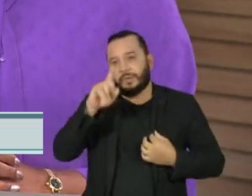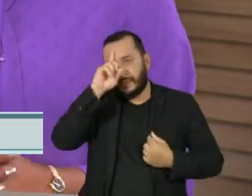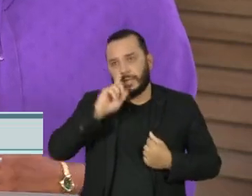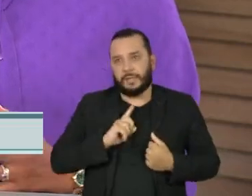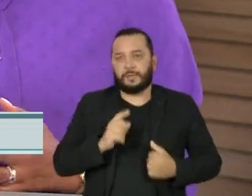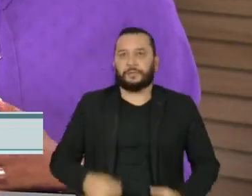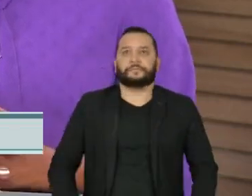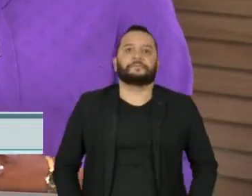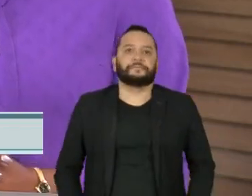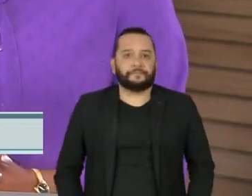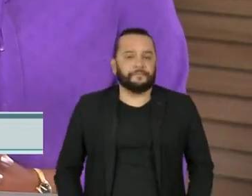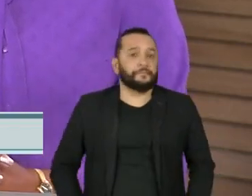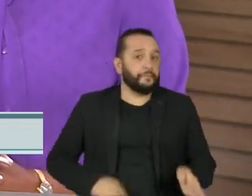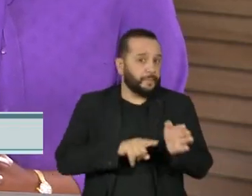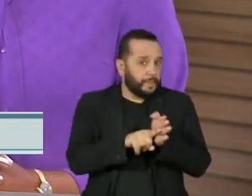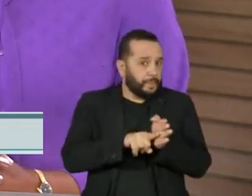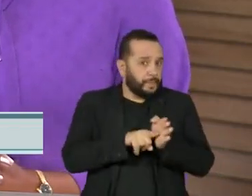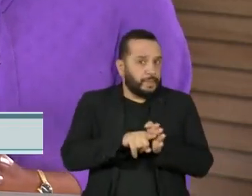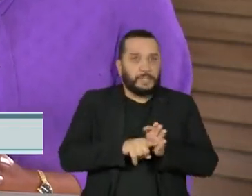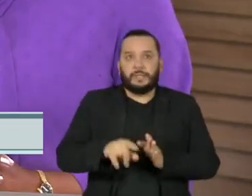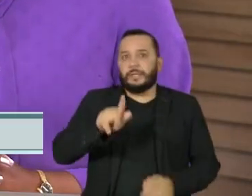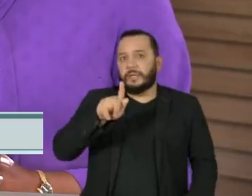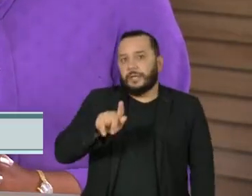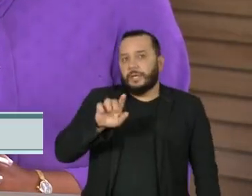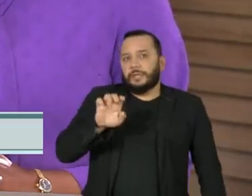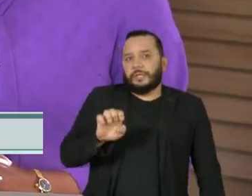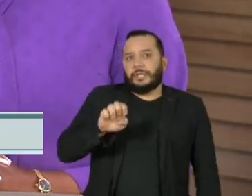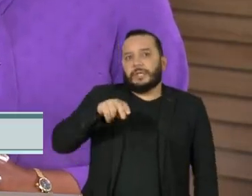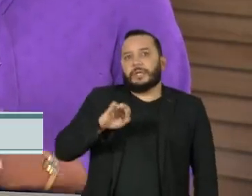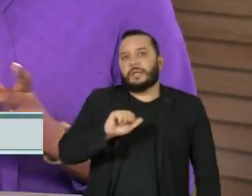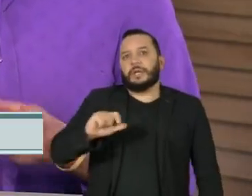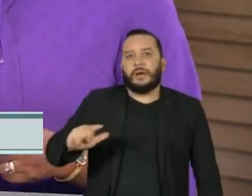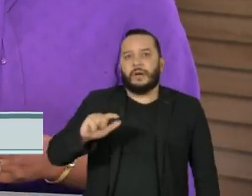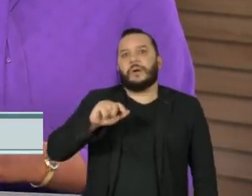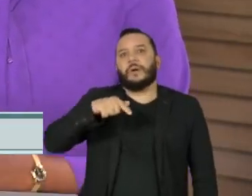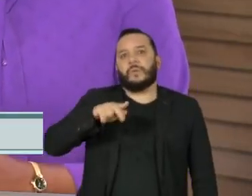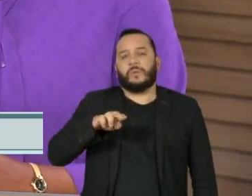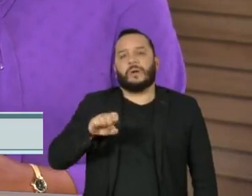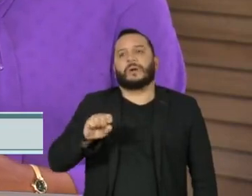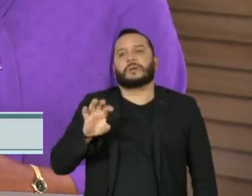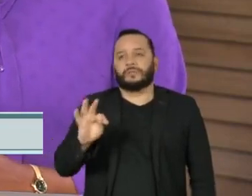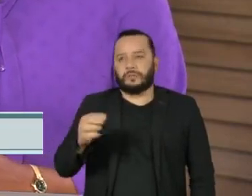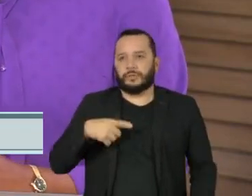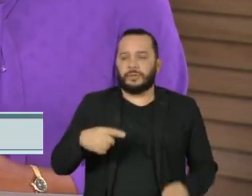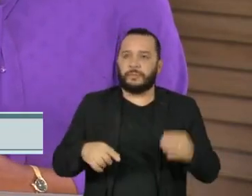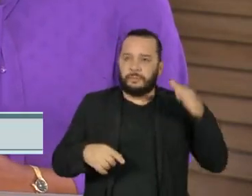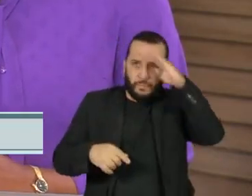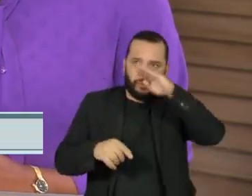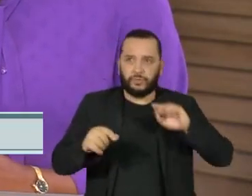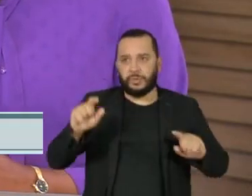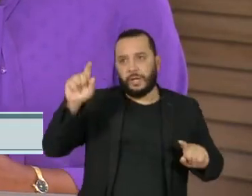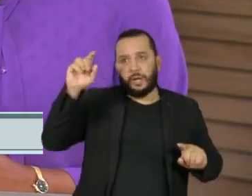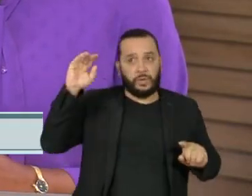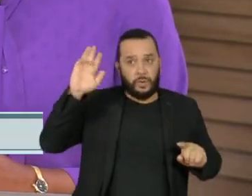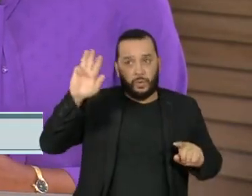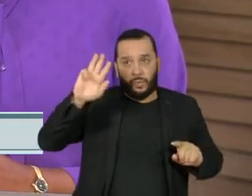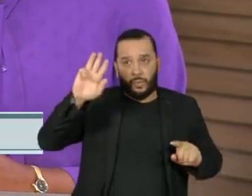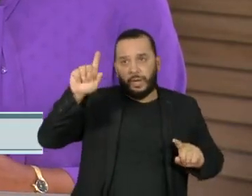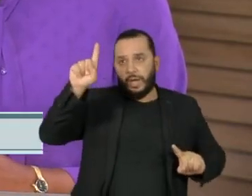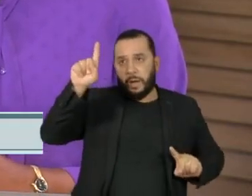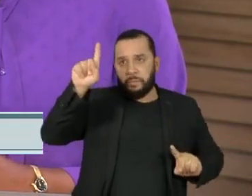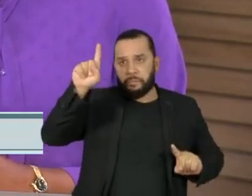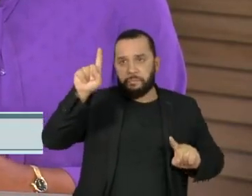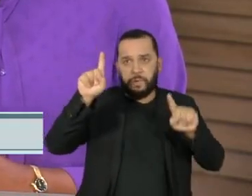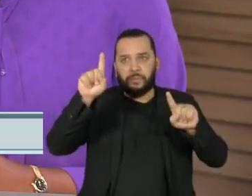a nova pesquisa genial creche revela que a distância de bolsonaro para Lula diminuiu: percentuais